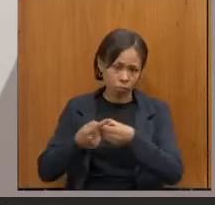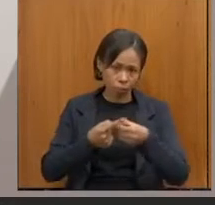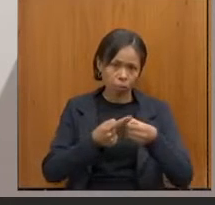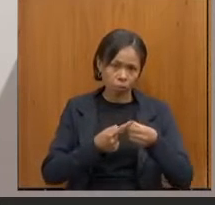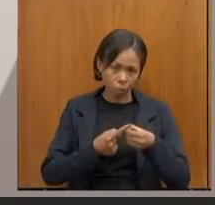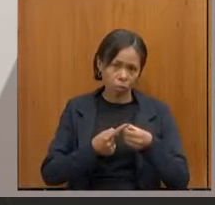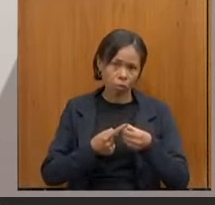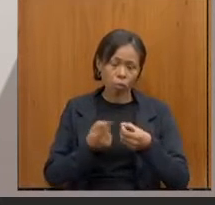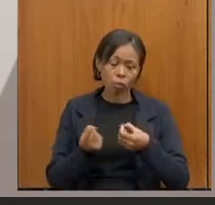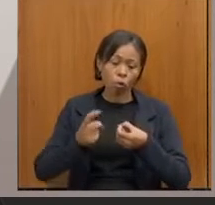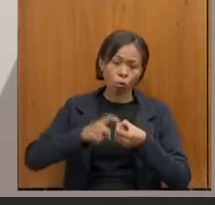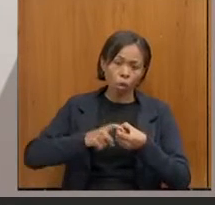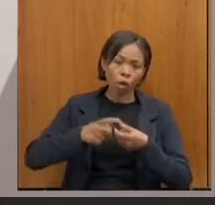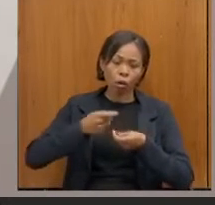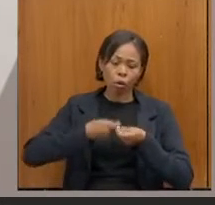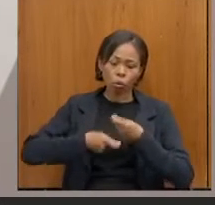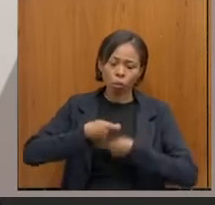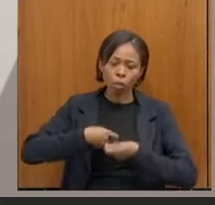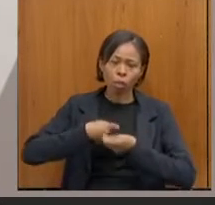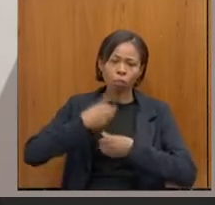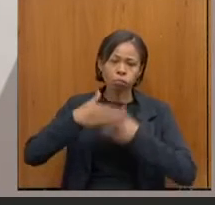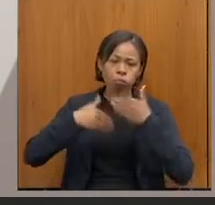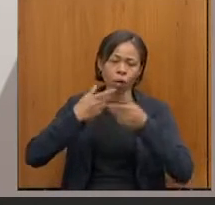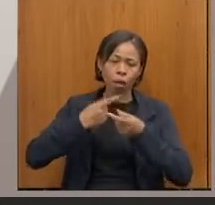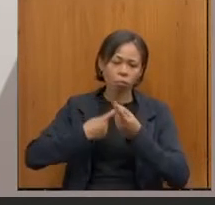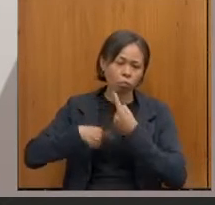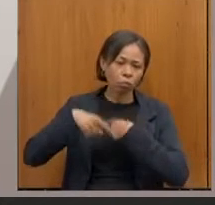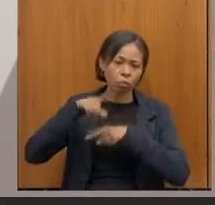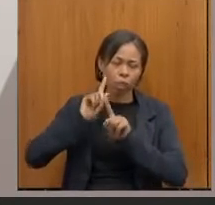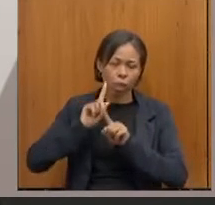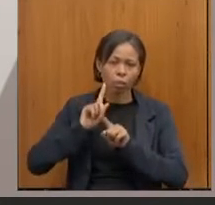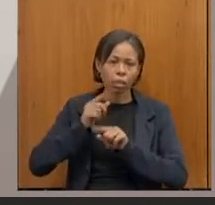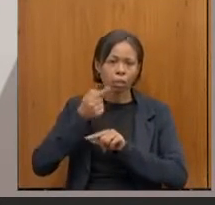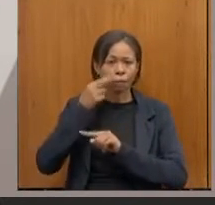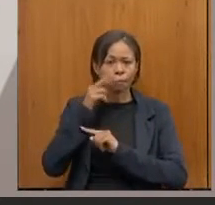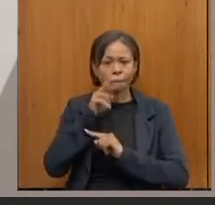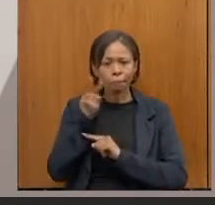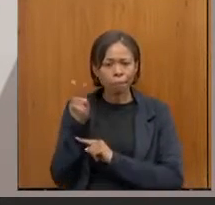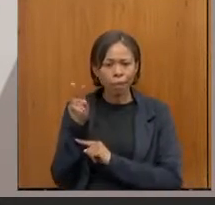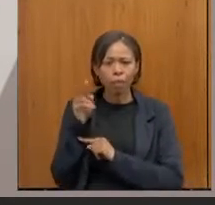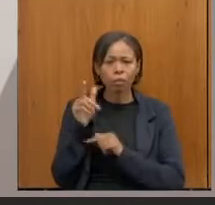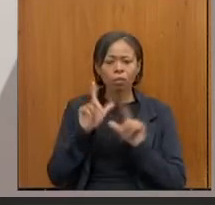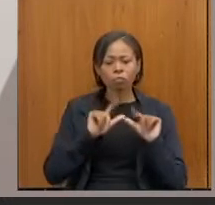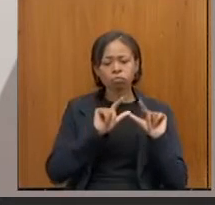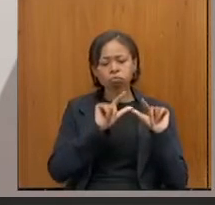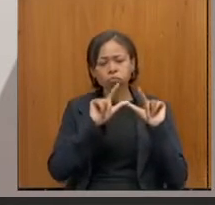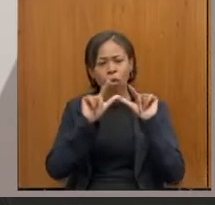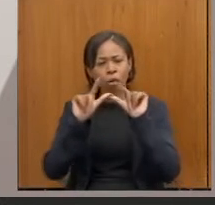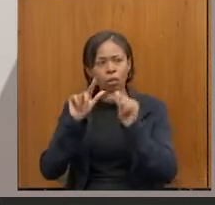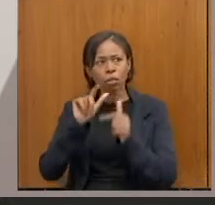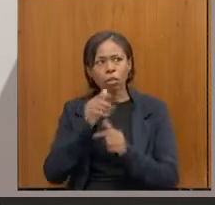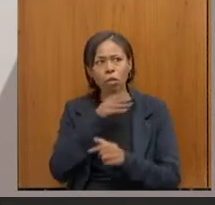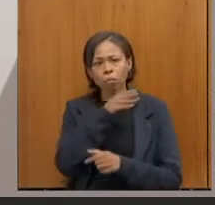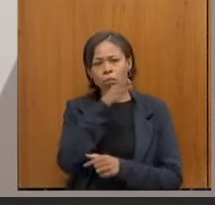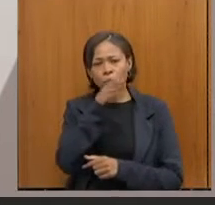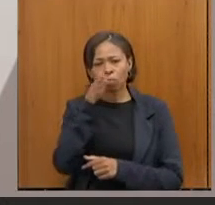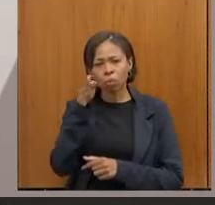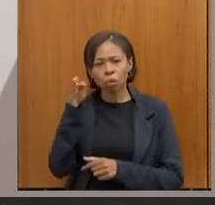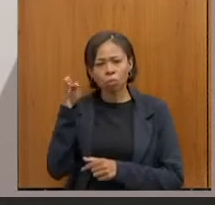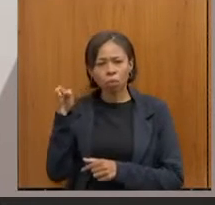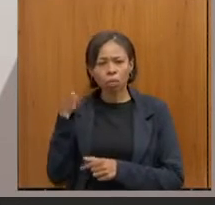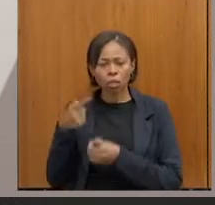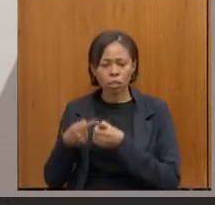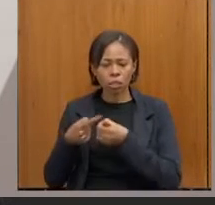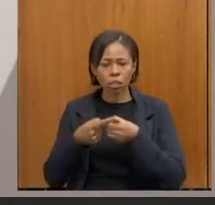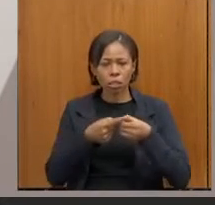retomada Econômica tem acompanhado as imagens dos Viajantes que a formas 11 cidades já fazer essa capacitação